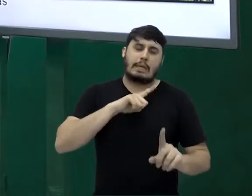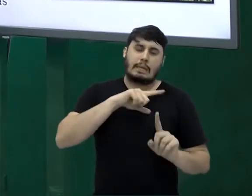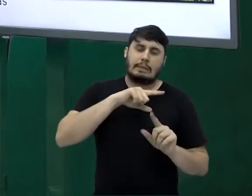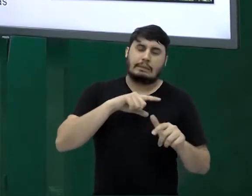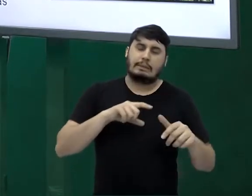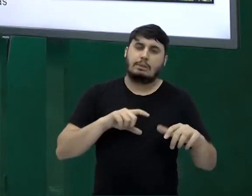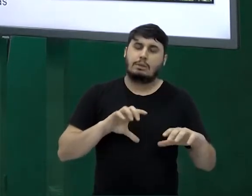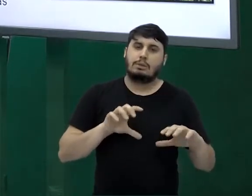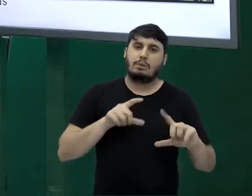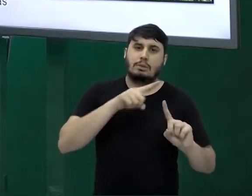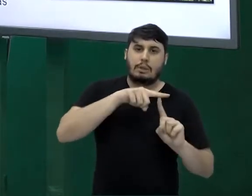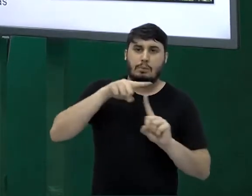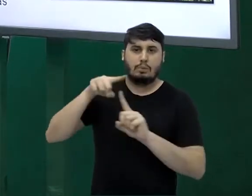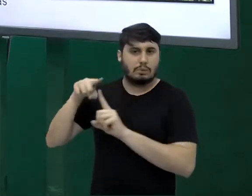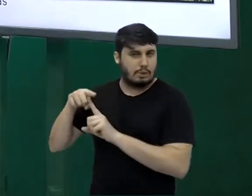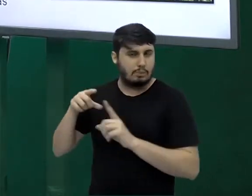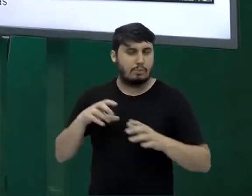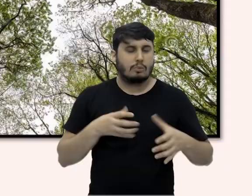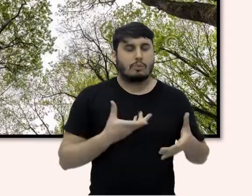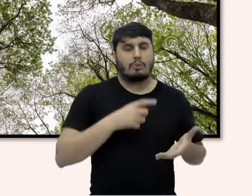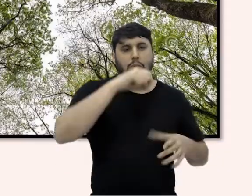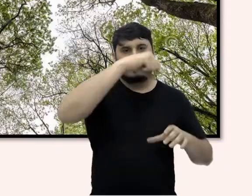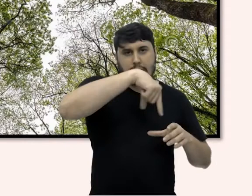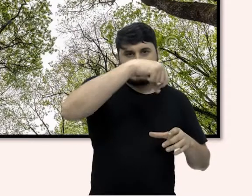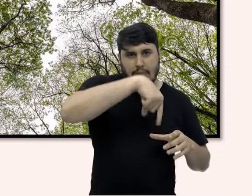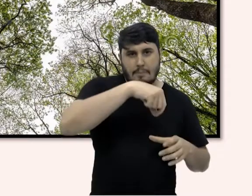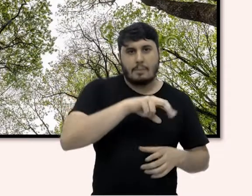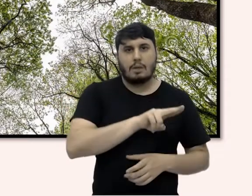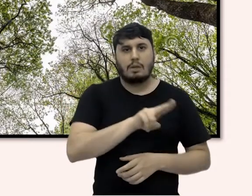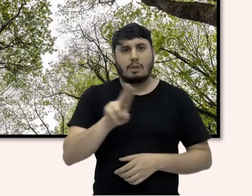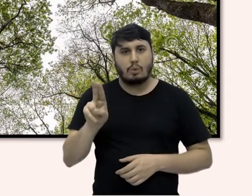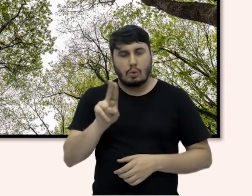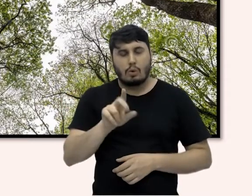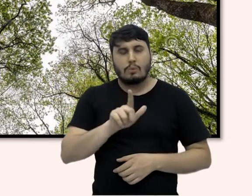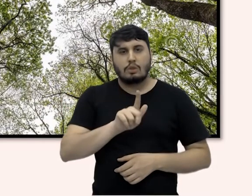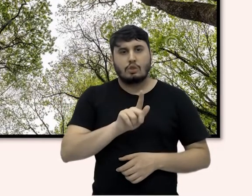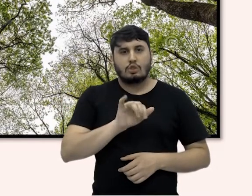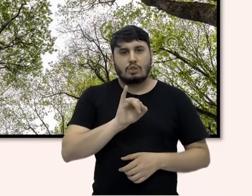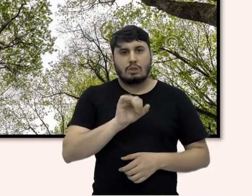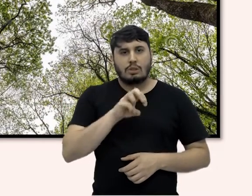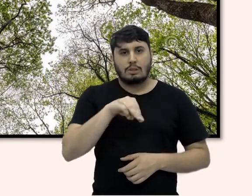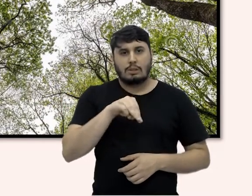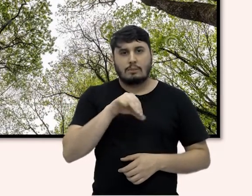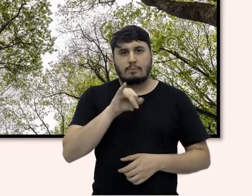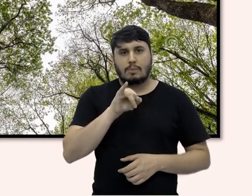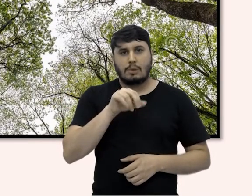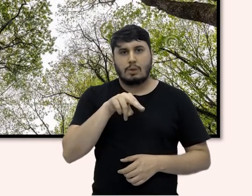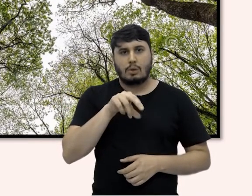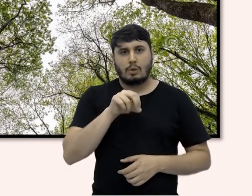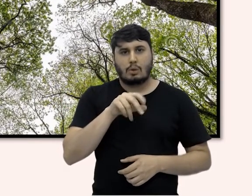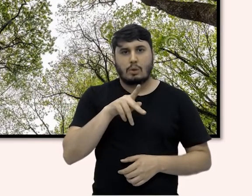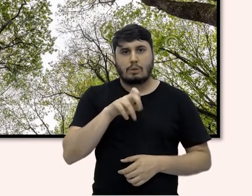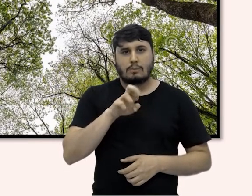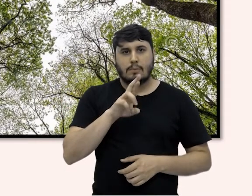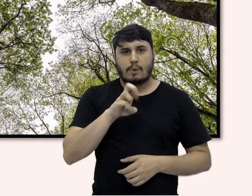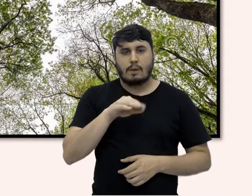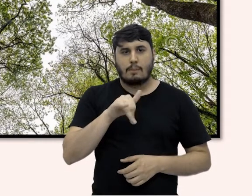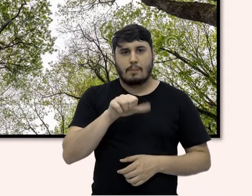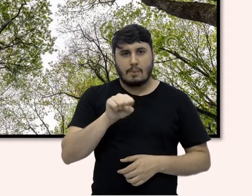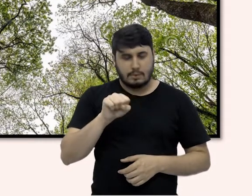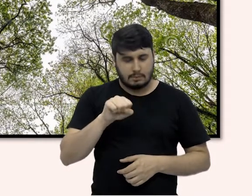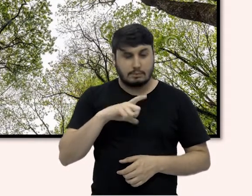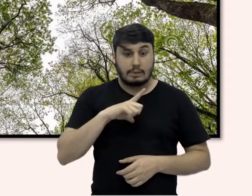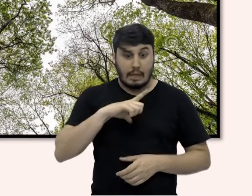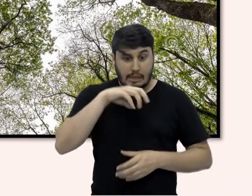2 grandes grupos, tá? O grupo das gimnospermas, e aí dentro delas tem, ó, esses 4 grupos que eu vou falar